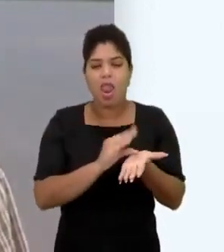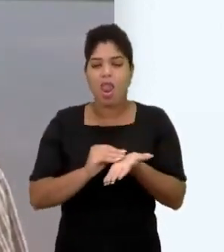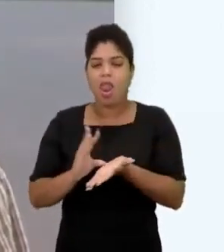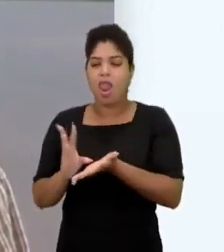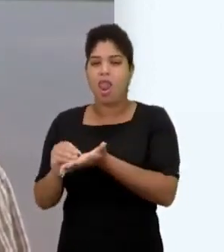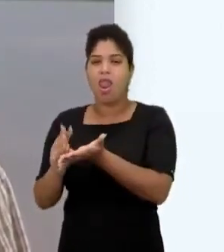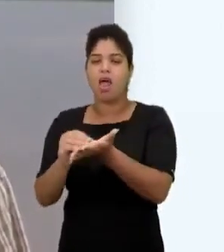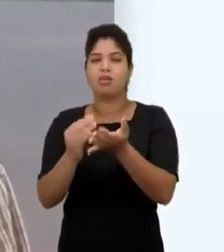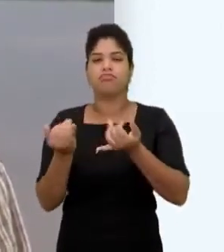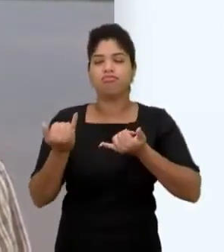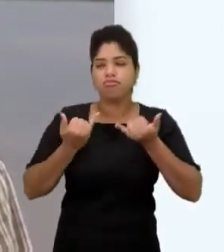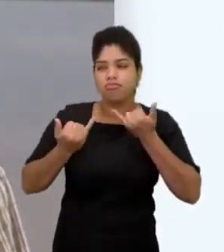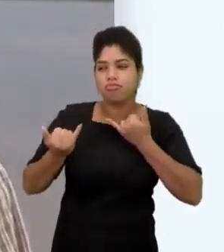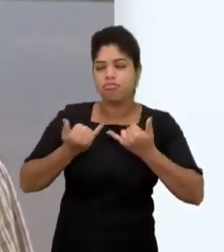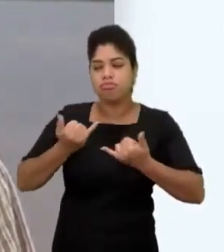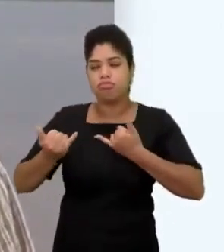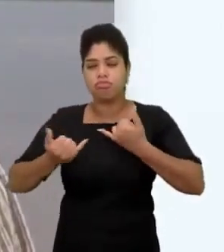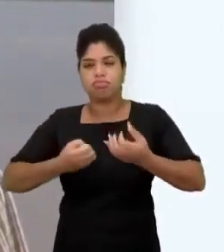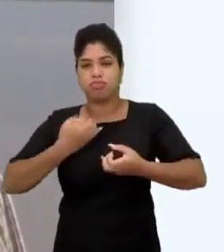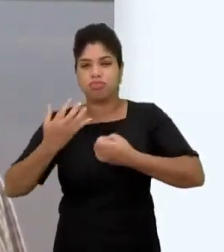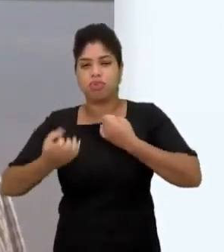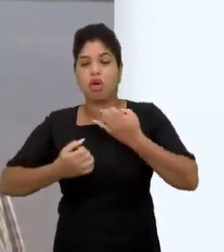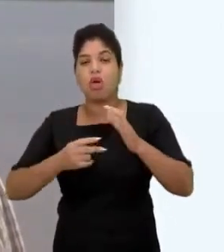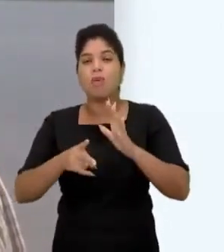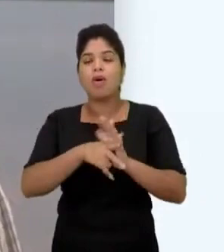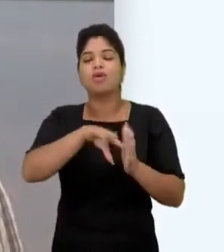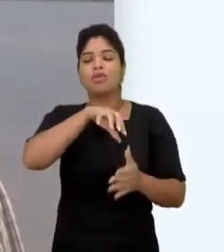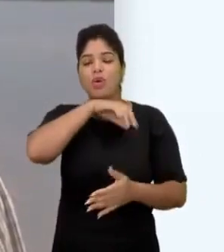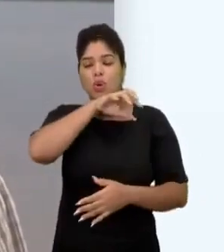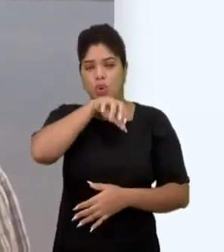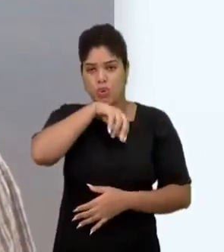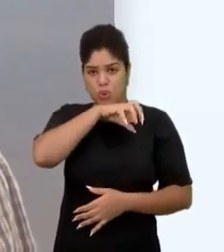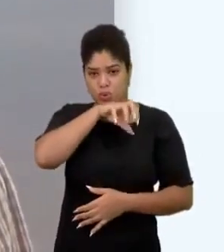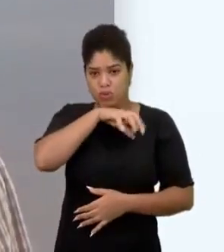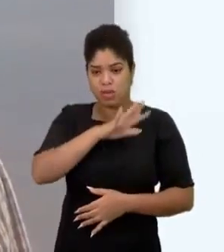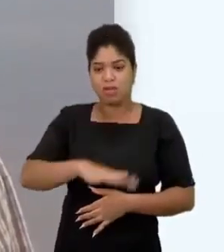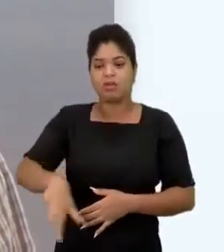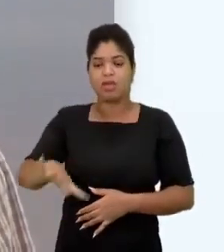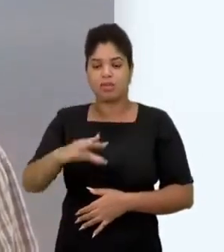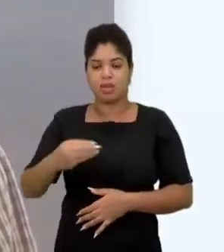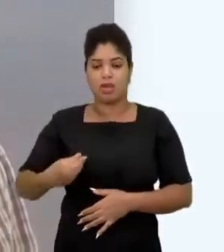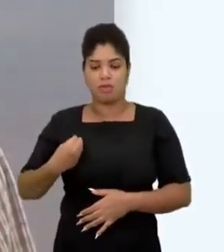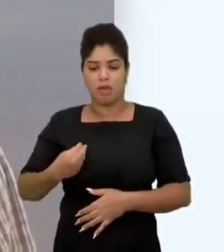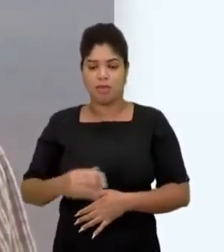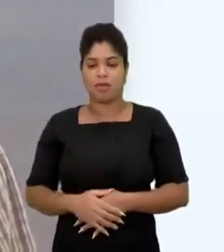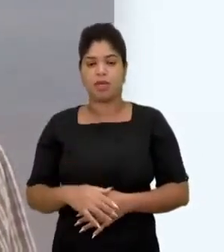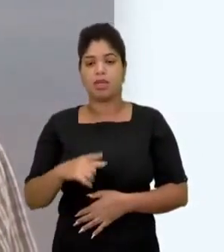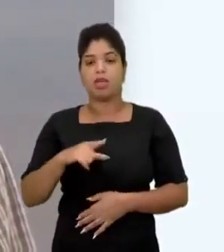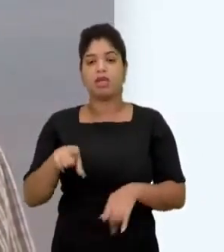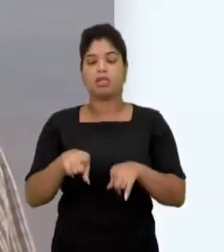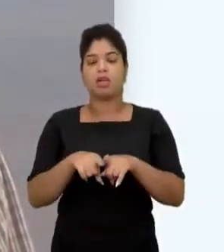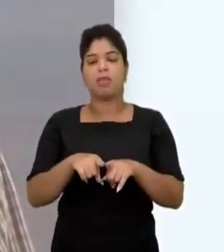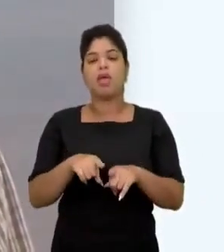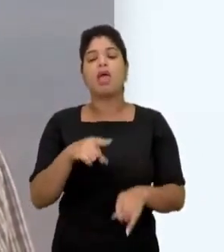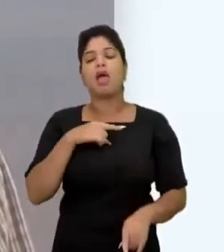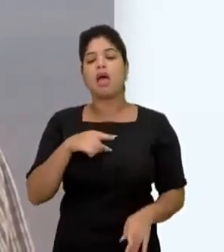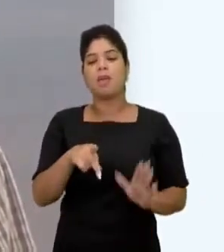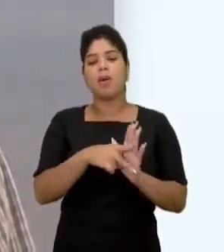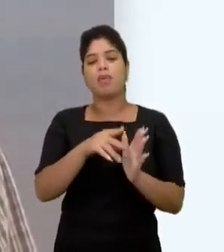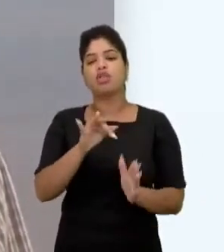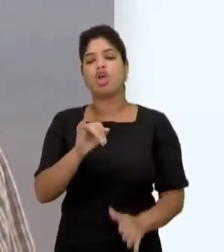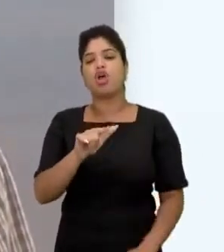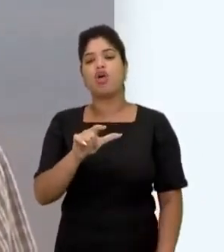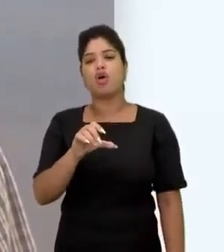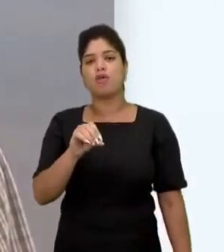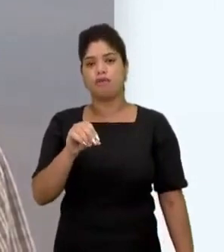de informações dos animais presentes na área. Existe a FLONA também, o